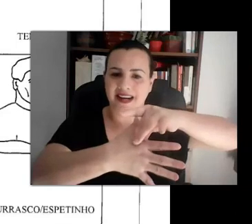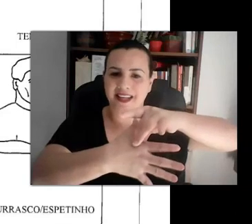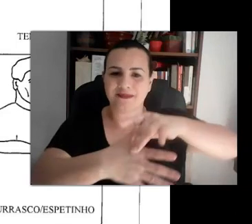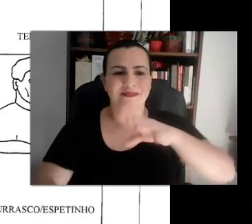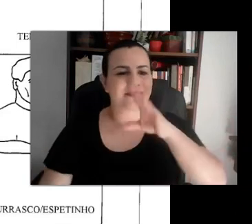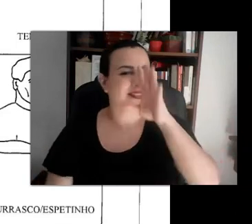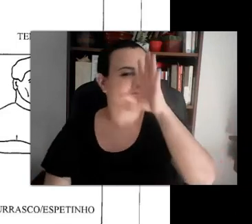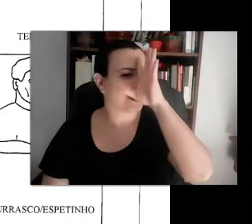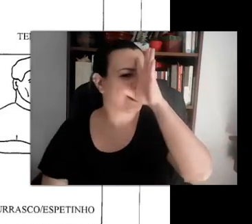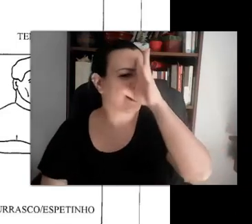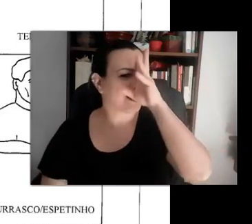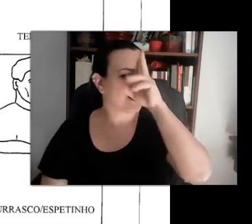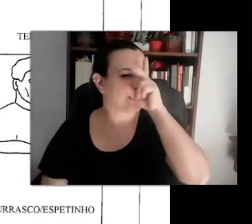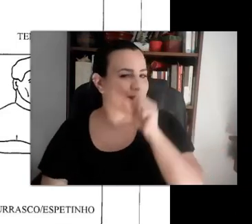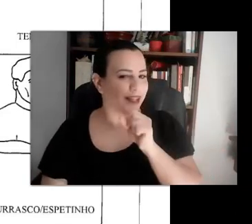Carne.